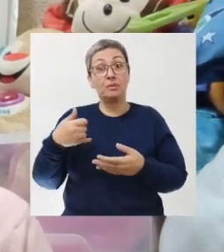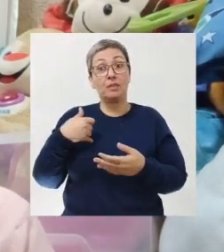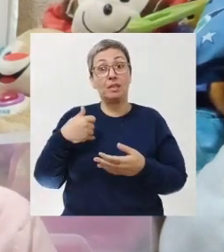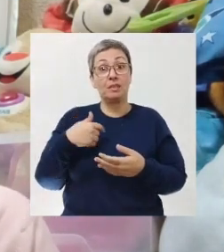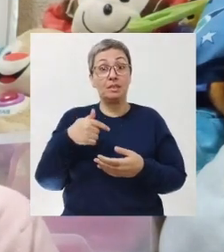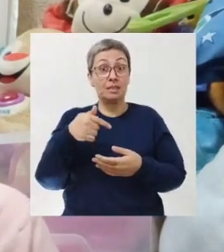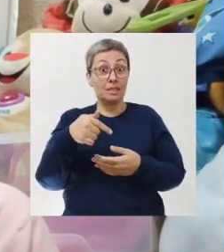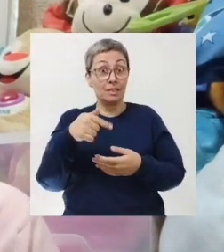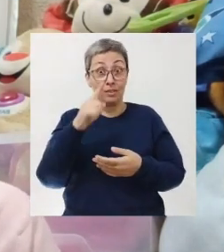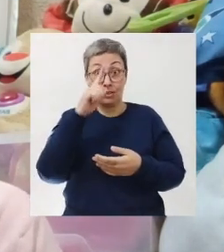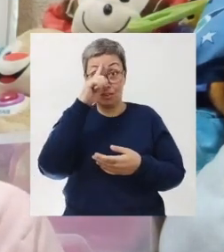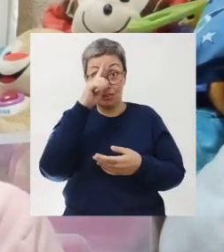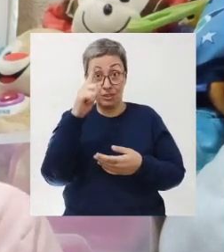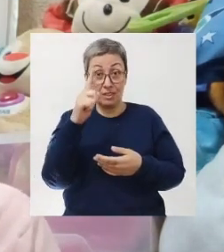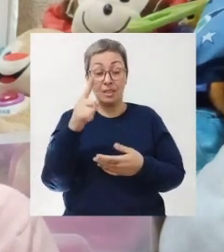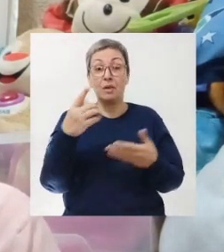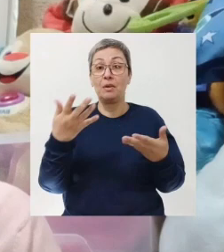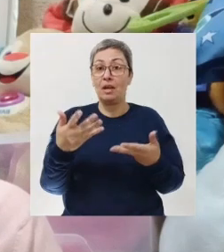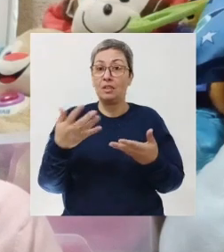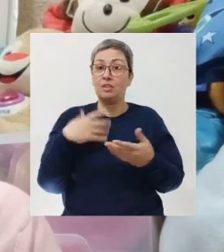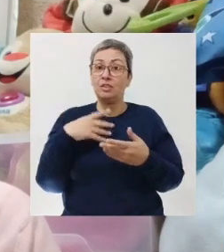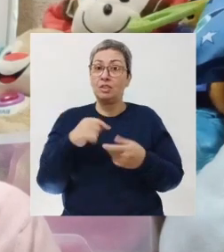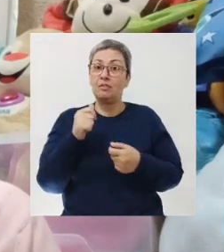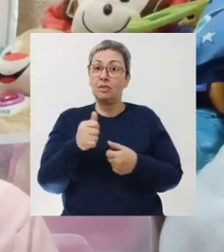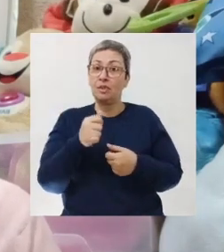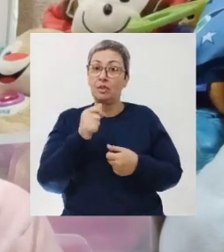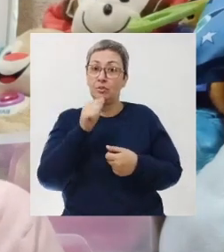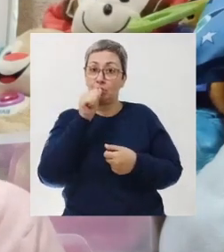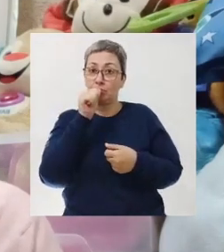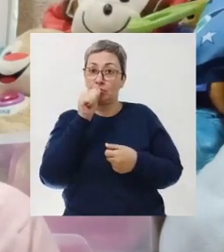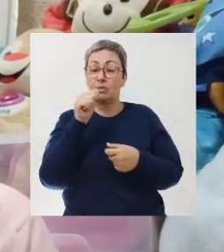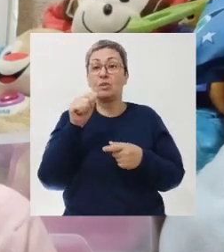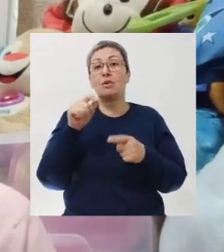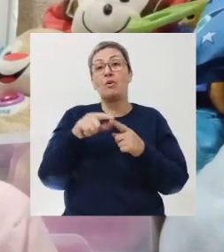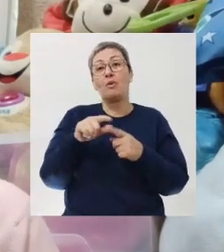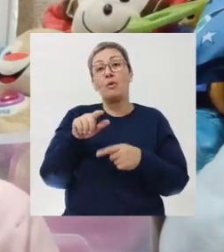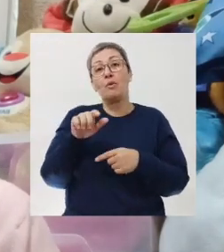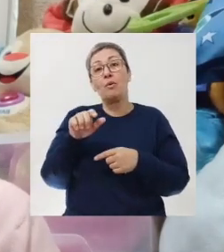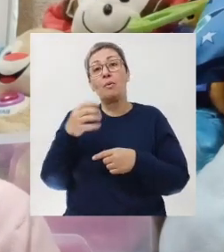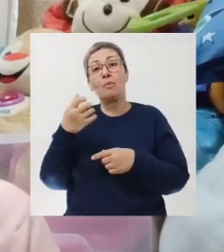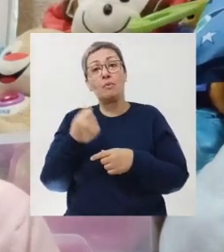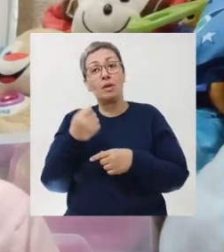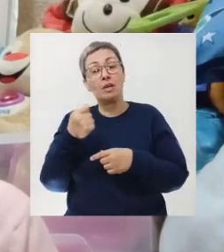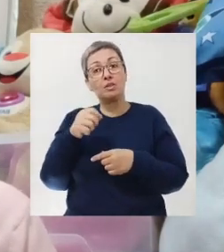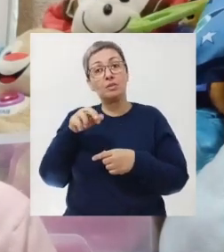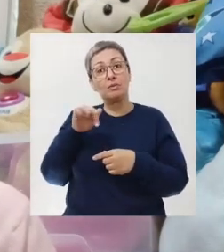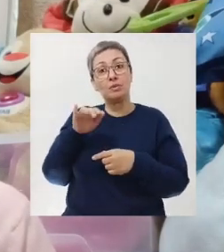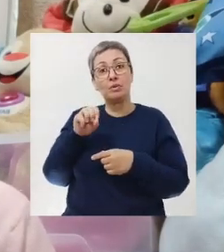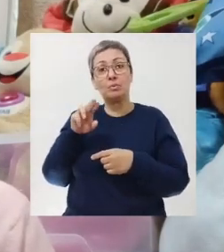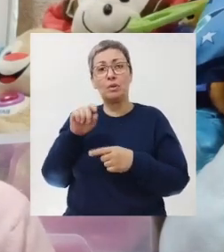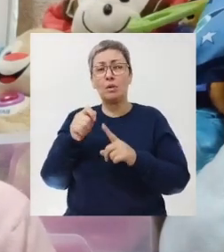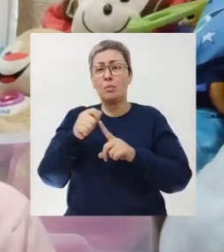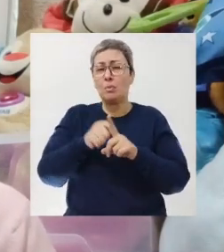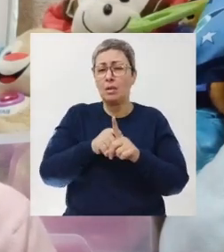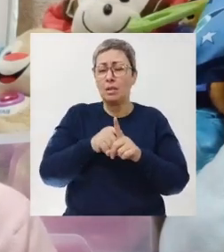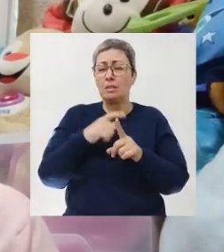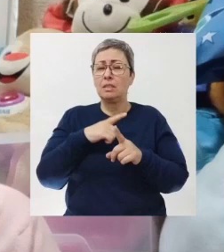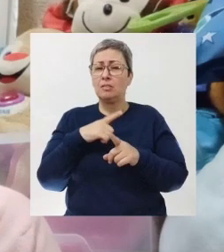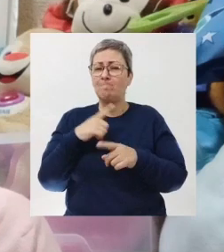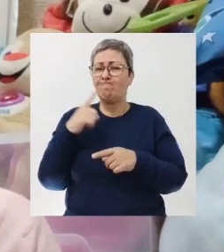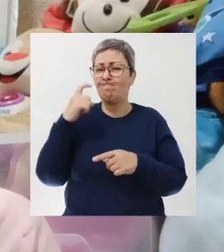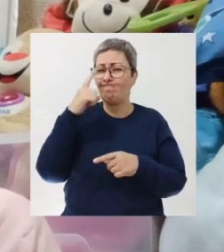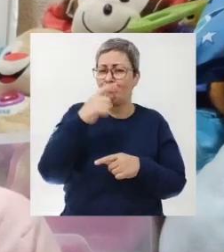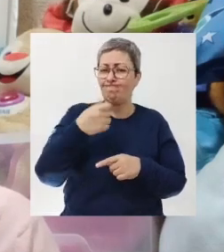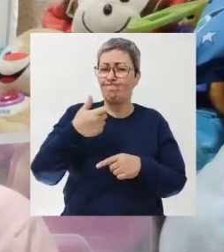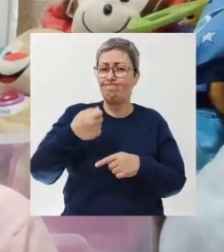com 7 dias, né? Ele já veio tomando fórmula E durante o mês ele teve muita